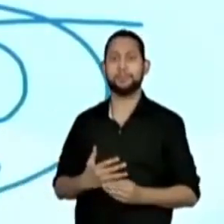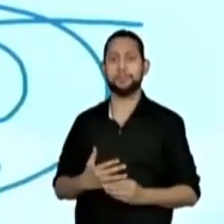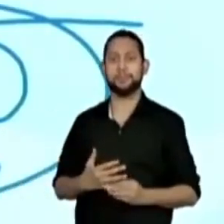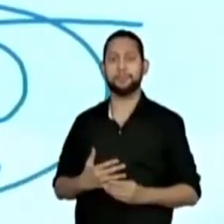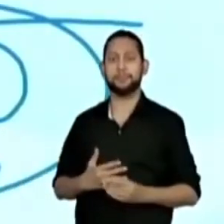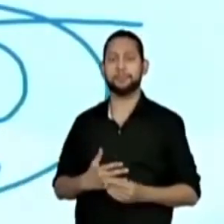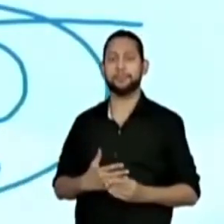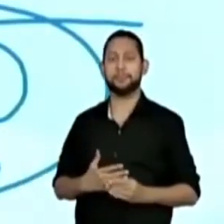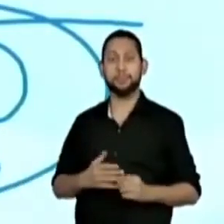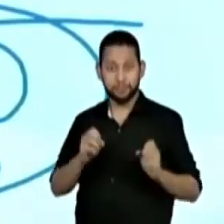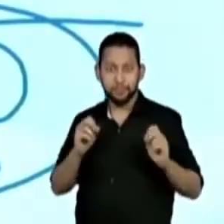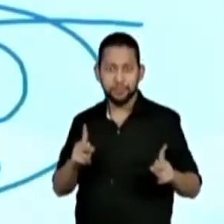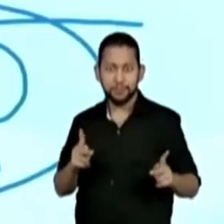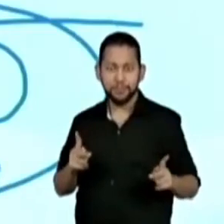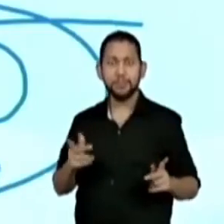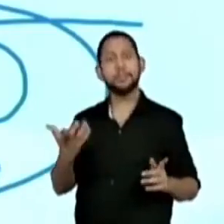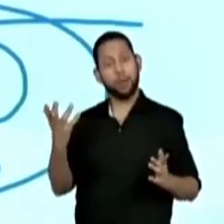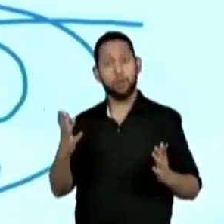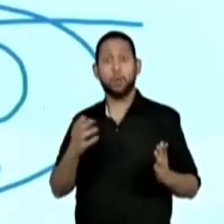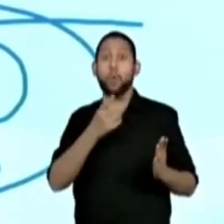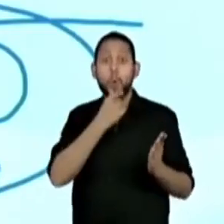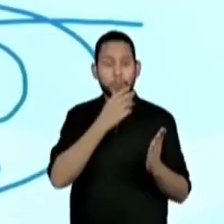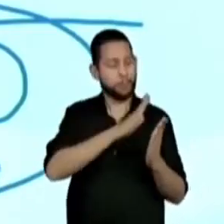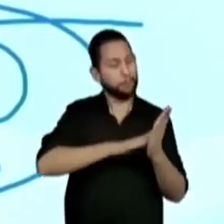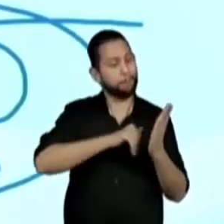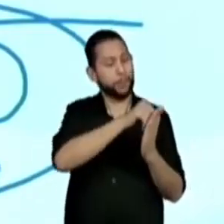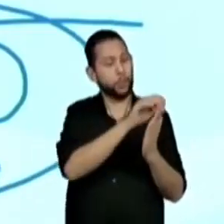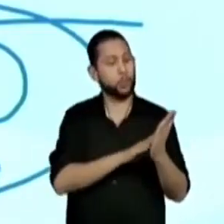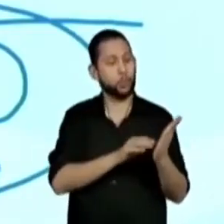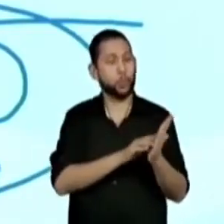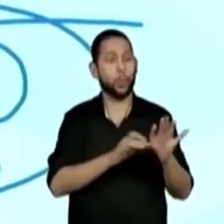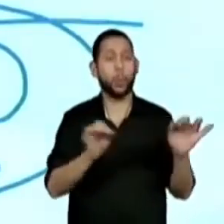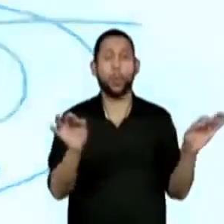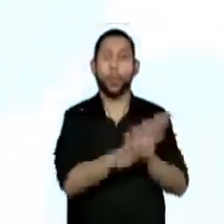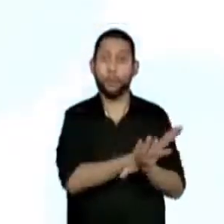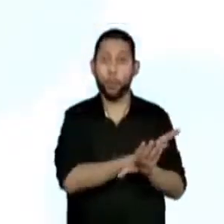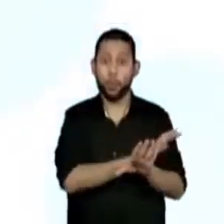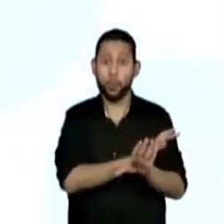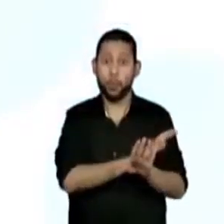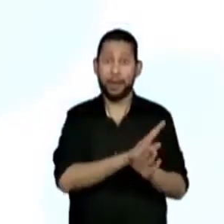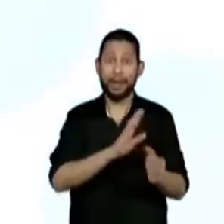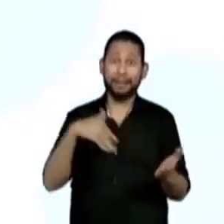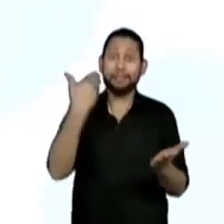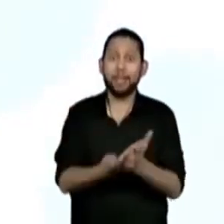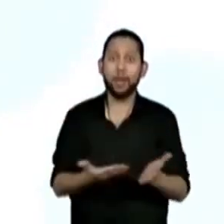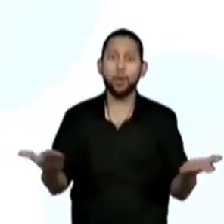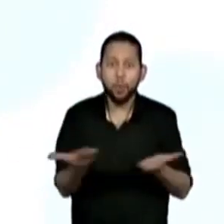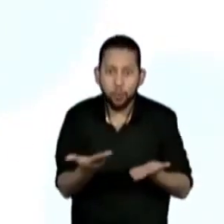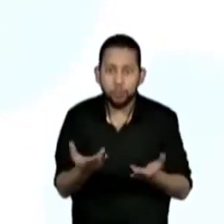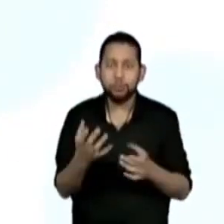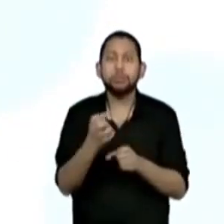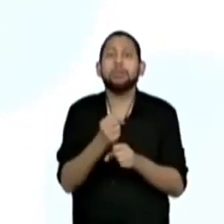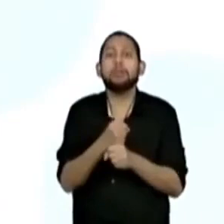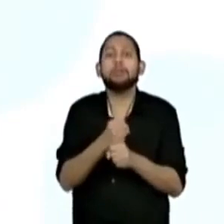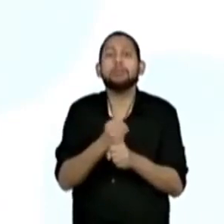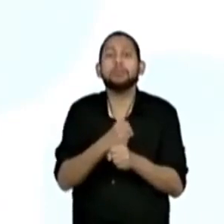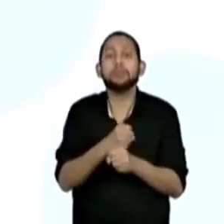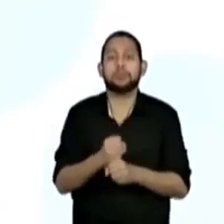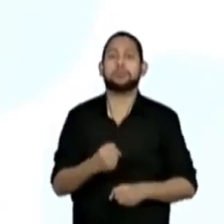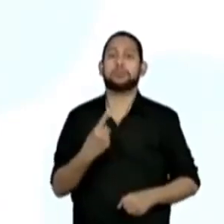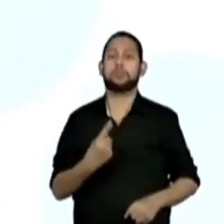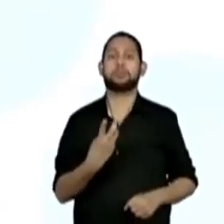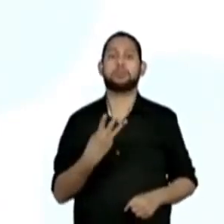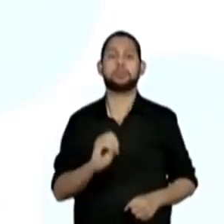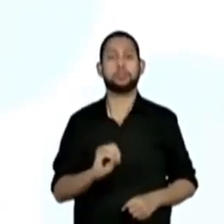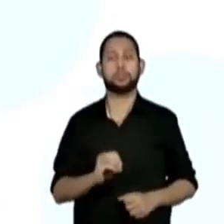ok a obra foi concluída a 130 anos ó professora Paula